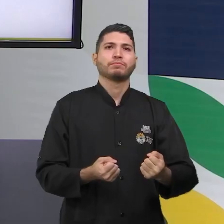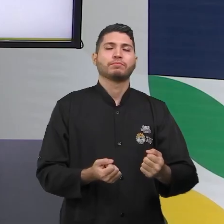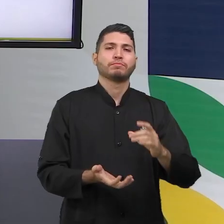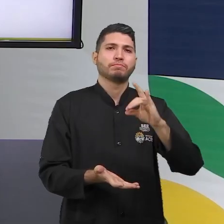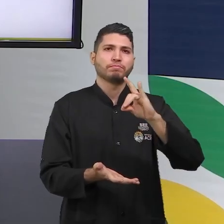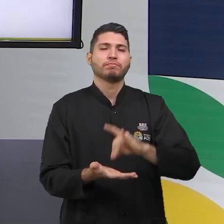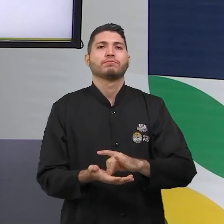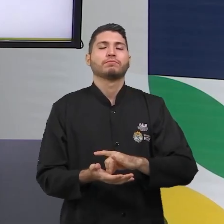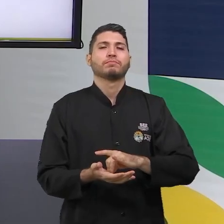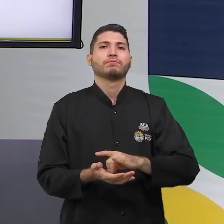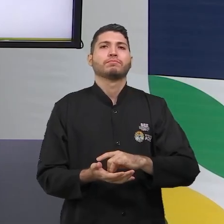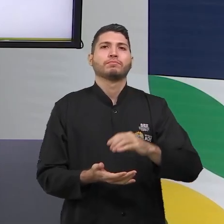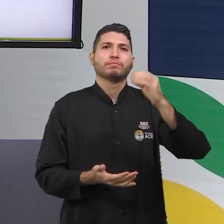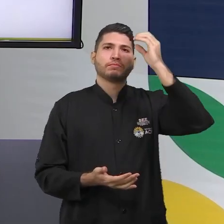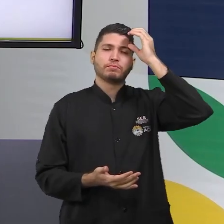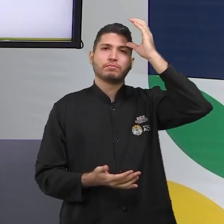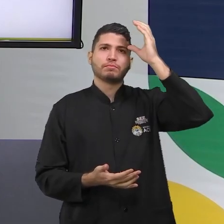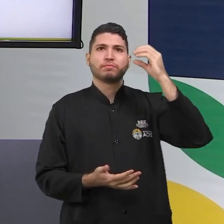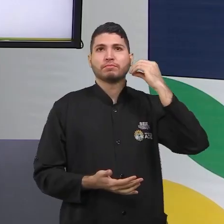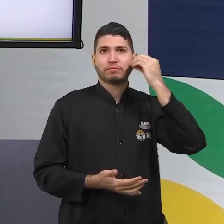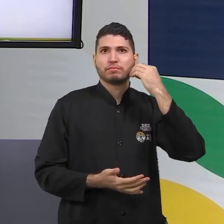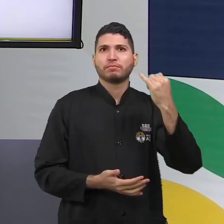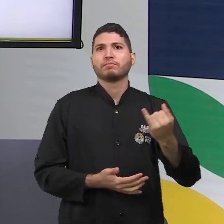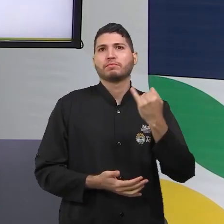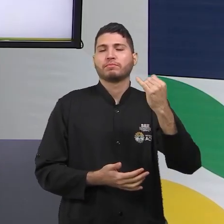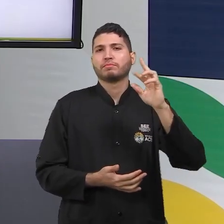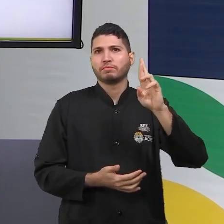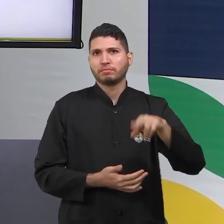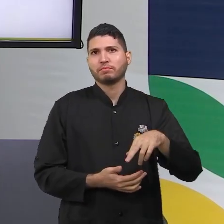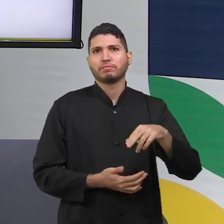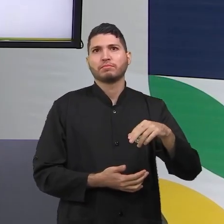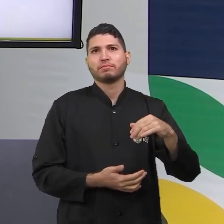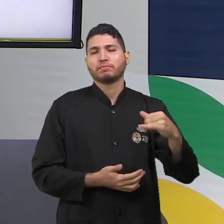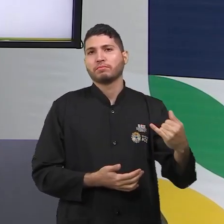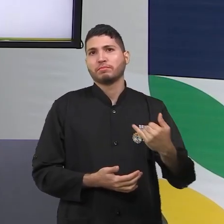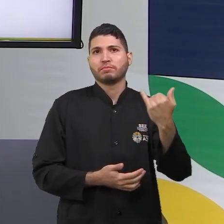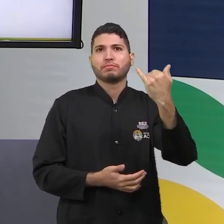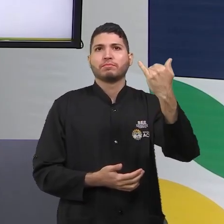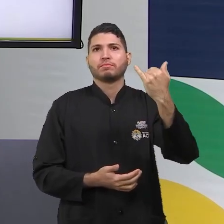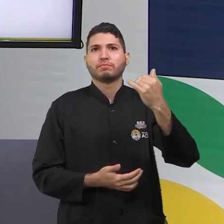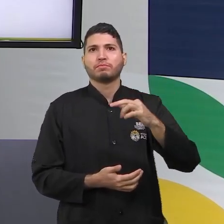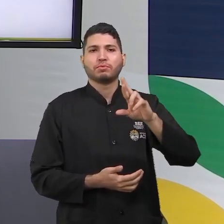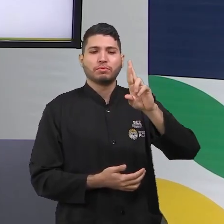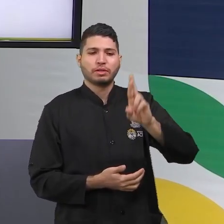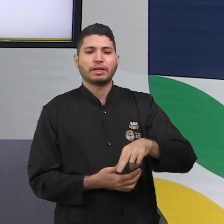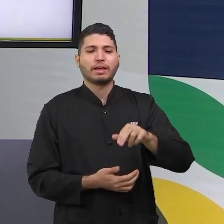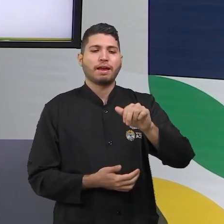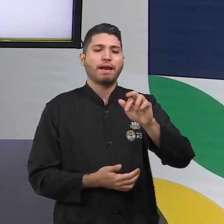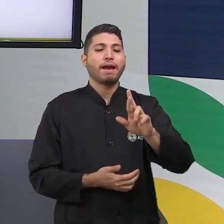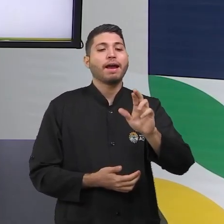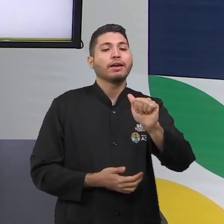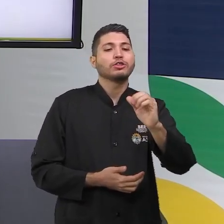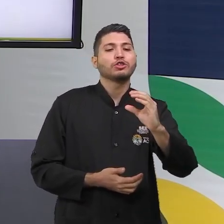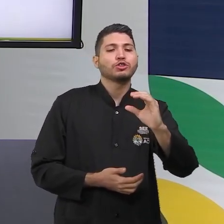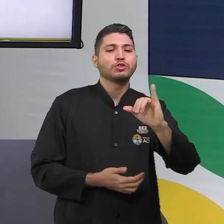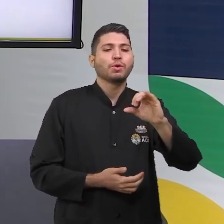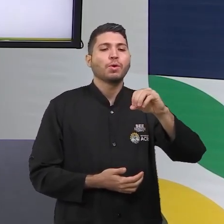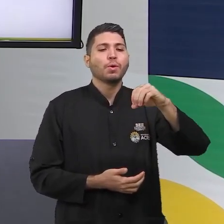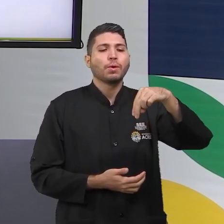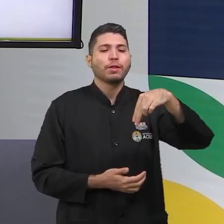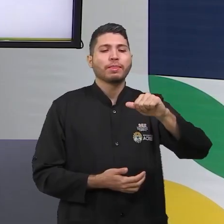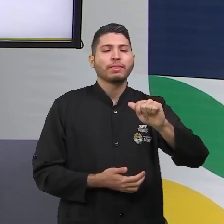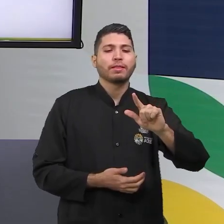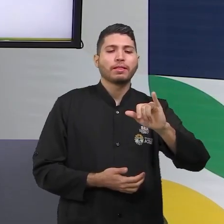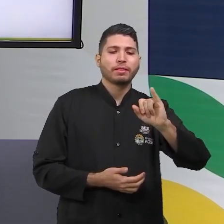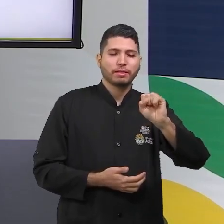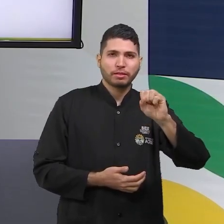a experiência é importante. A razão é importante para o racionalismo e a experiência é importante para